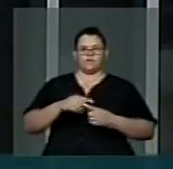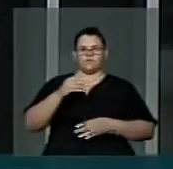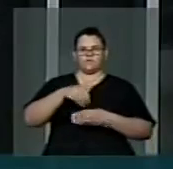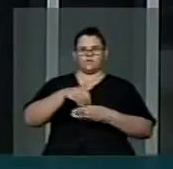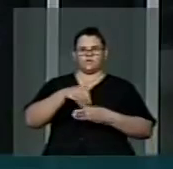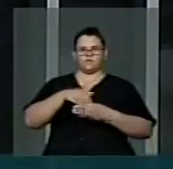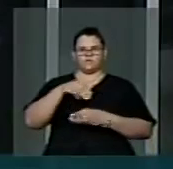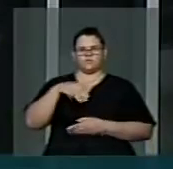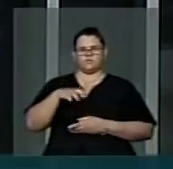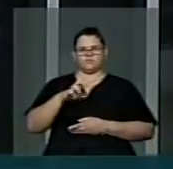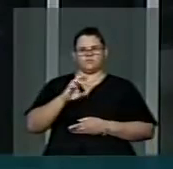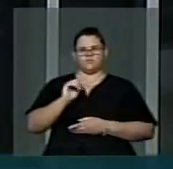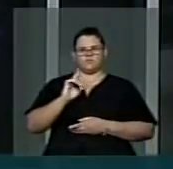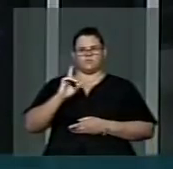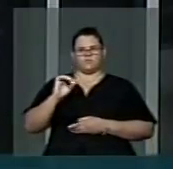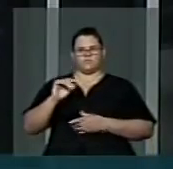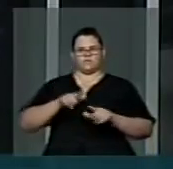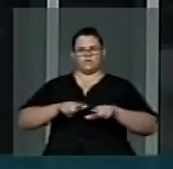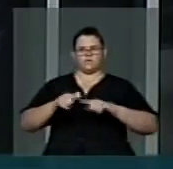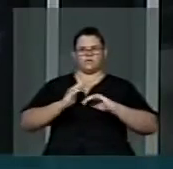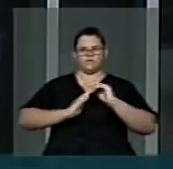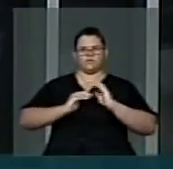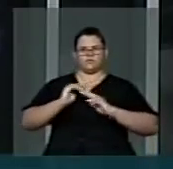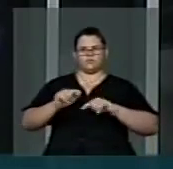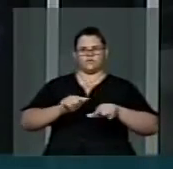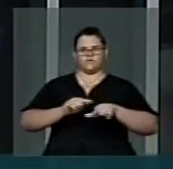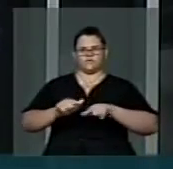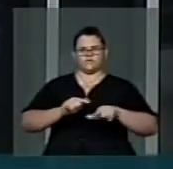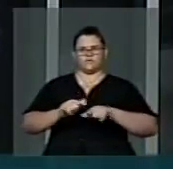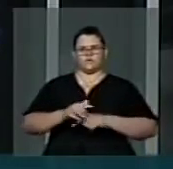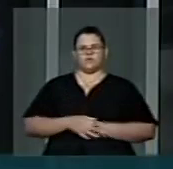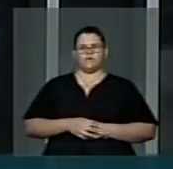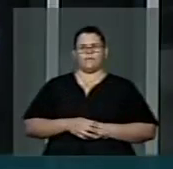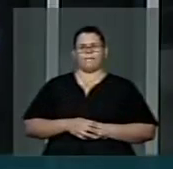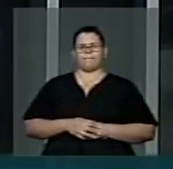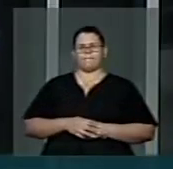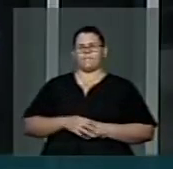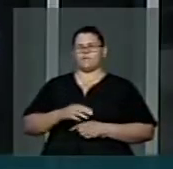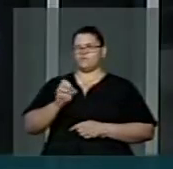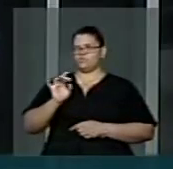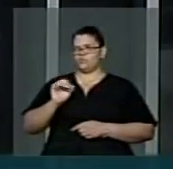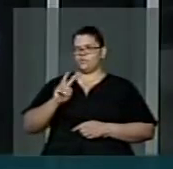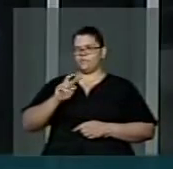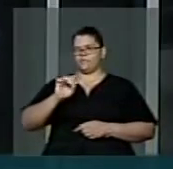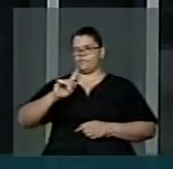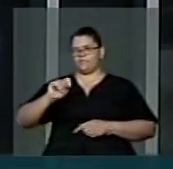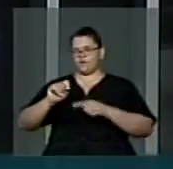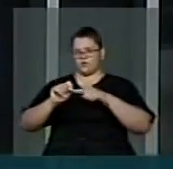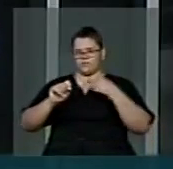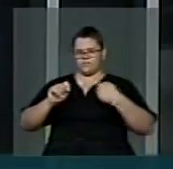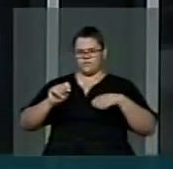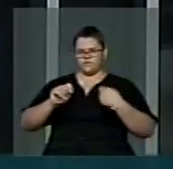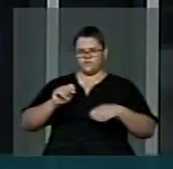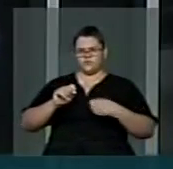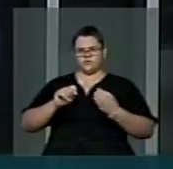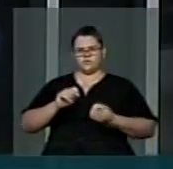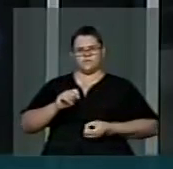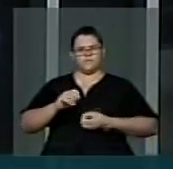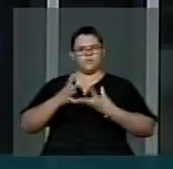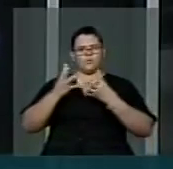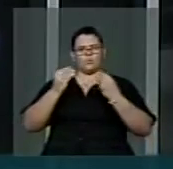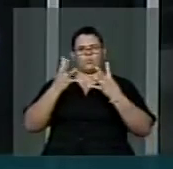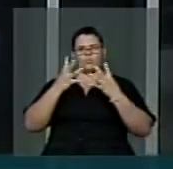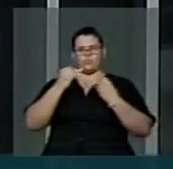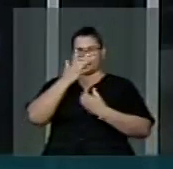mercadológica, subordinada exclusivamente ao imperativo de suprir demandas do mercado de trabalho, boa parte do ensino